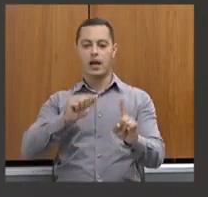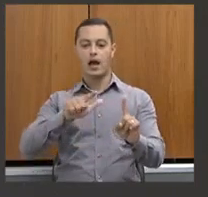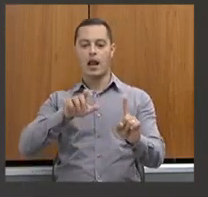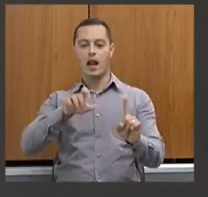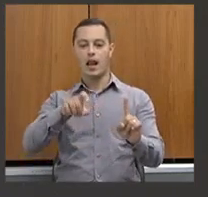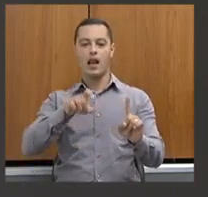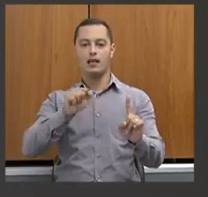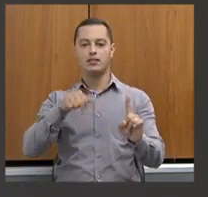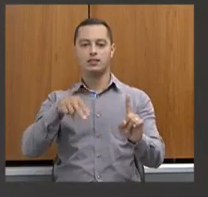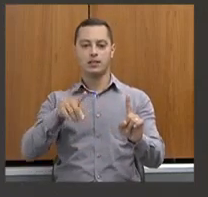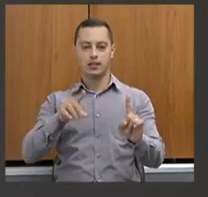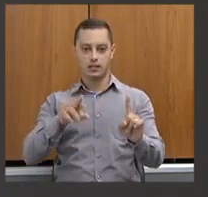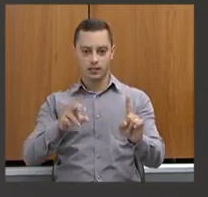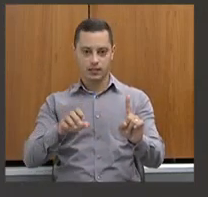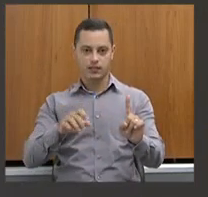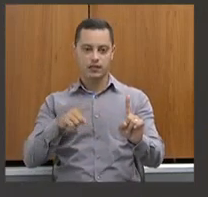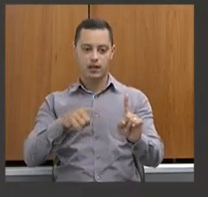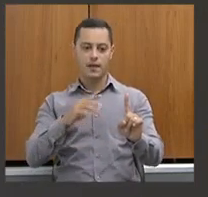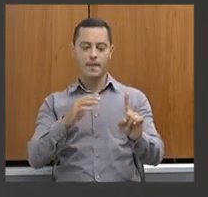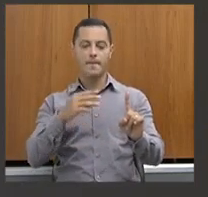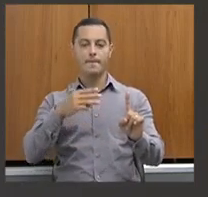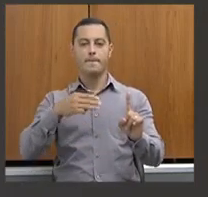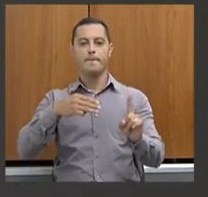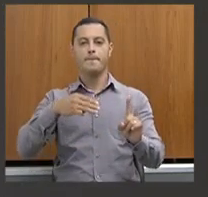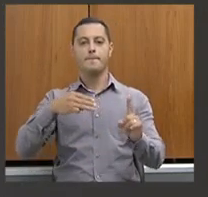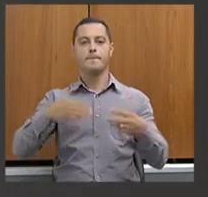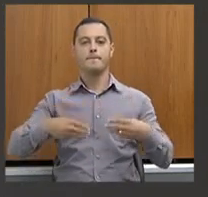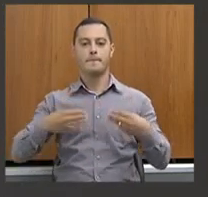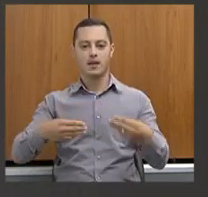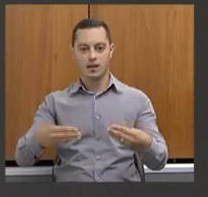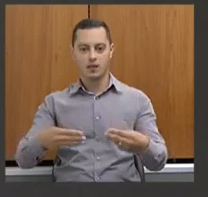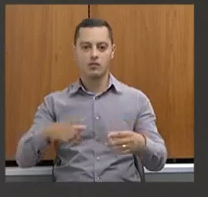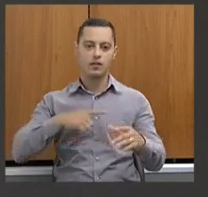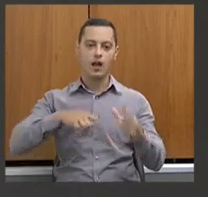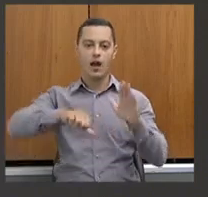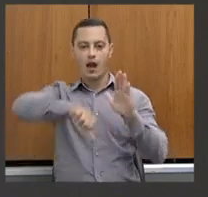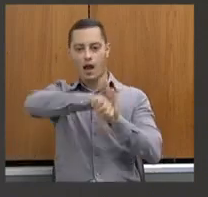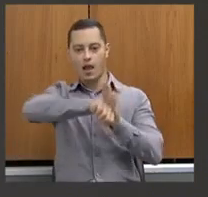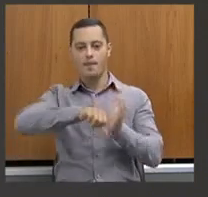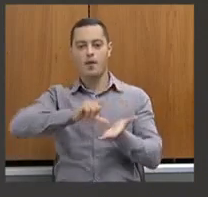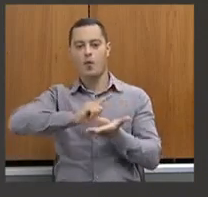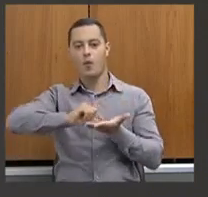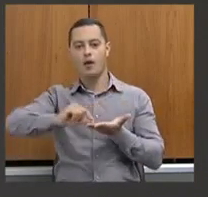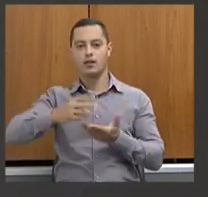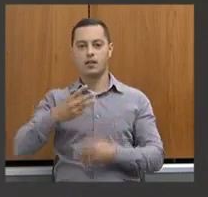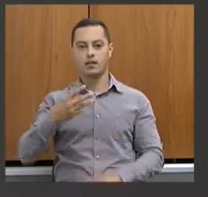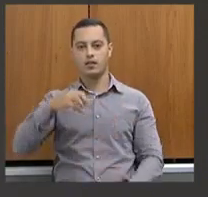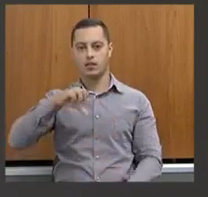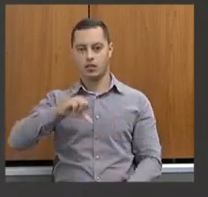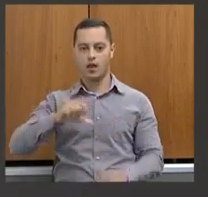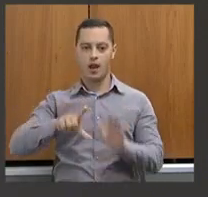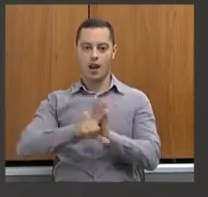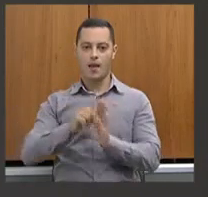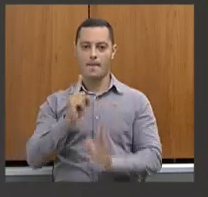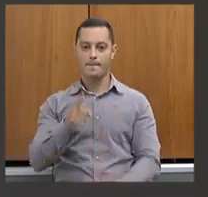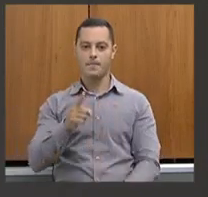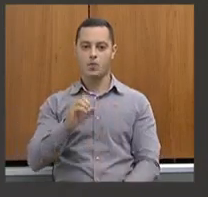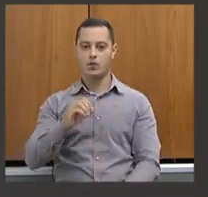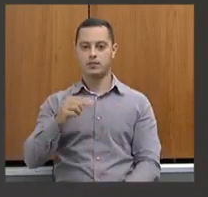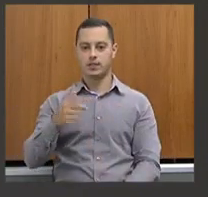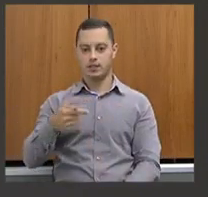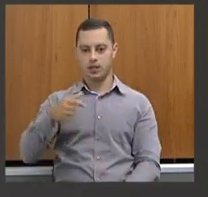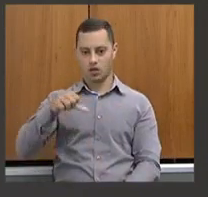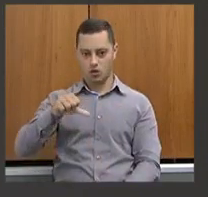ministros do Supremo Tribunal Federal nos crimes de responsabilidade previstos no Artigo 39 da Lei 1079 de